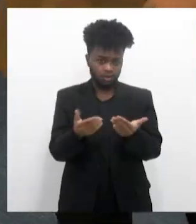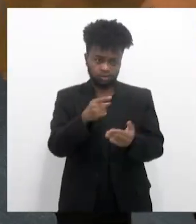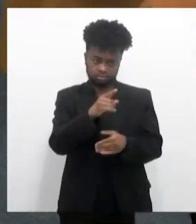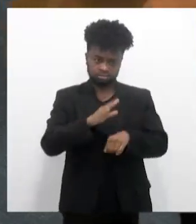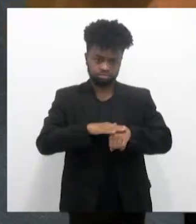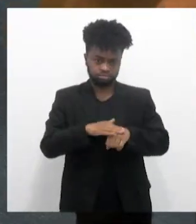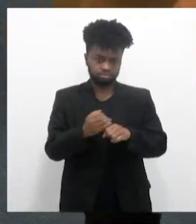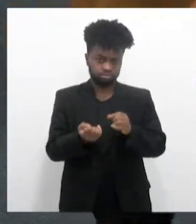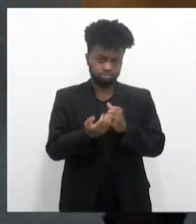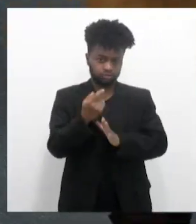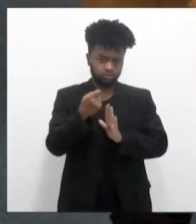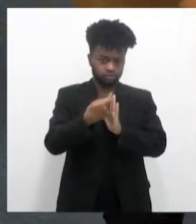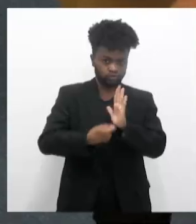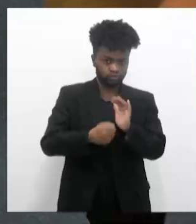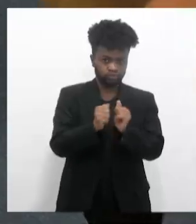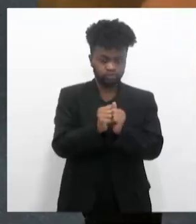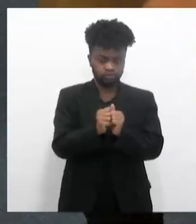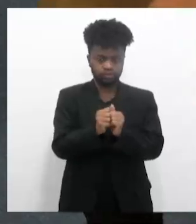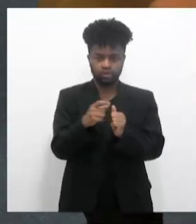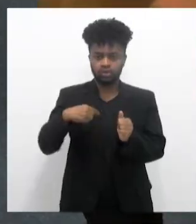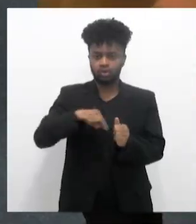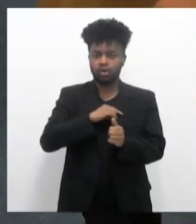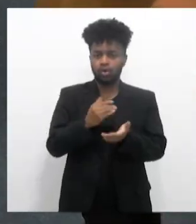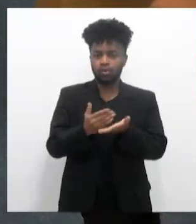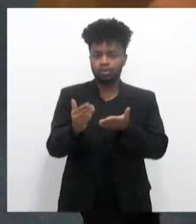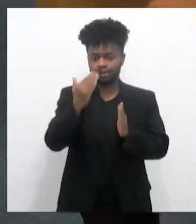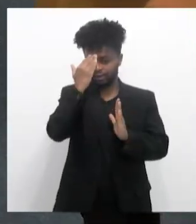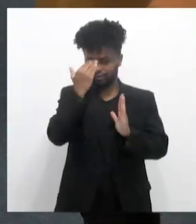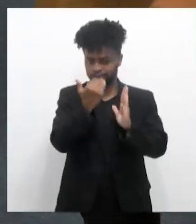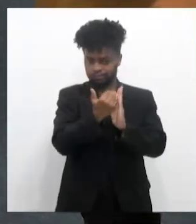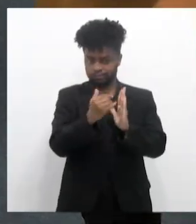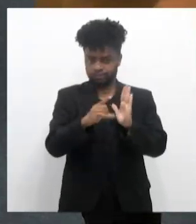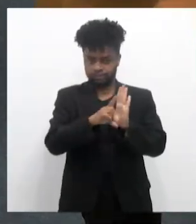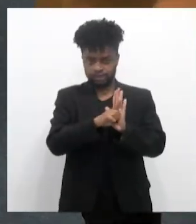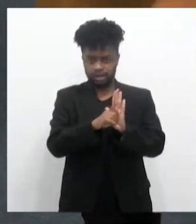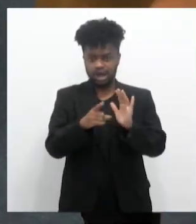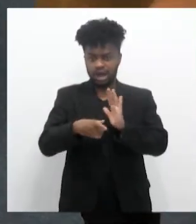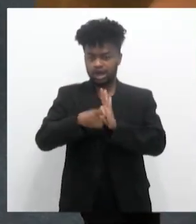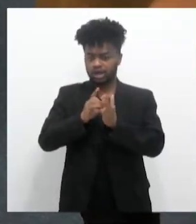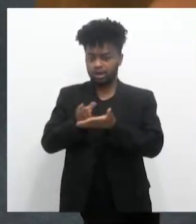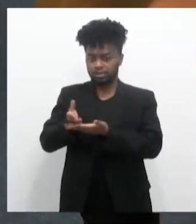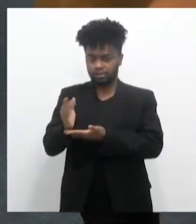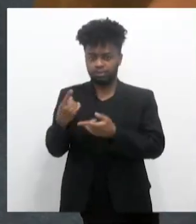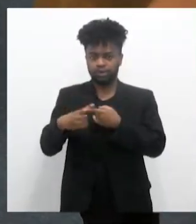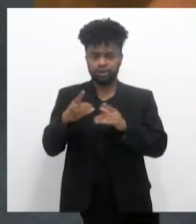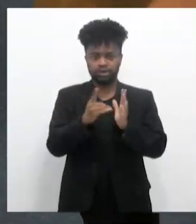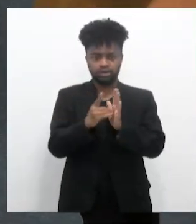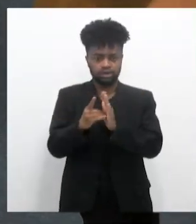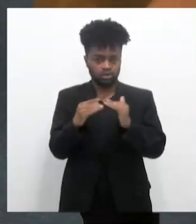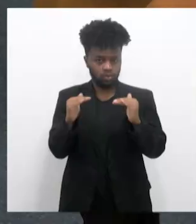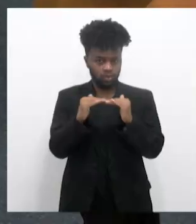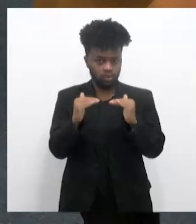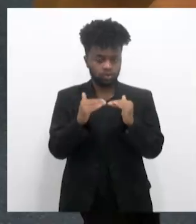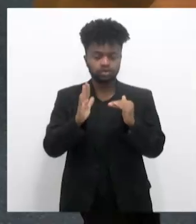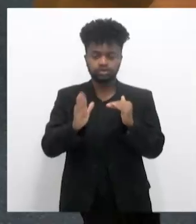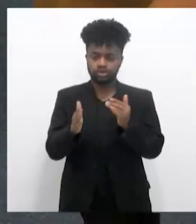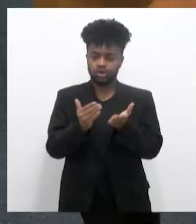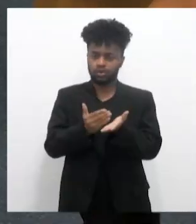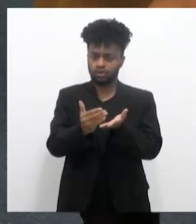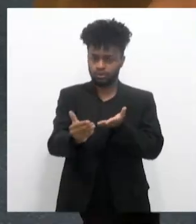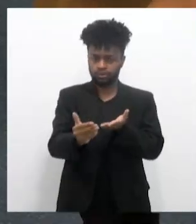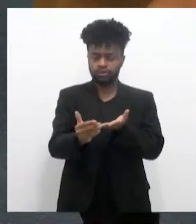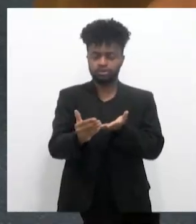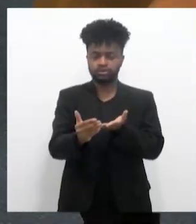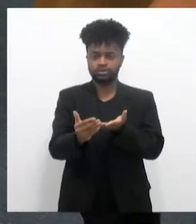coautor, nós começamos o Cumpra-se antes da aprovação da lei. Como o Detran é favorável a isso, ele já começou